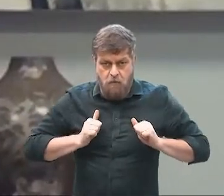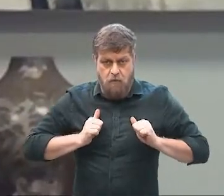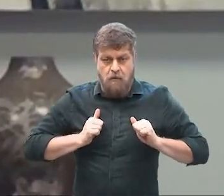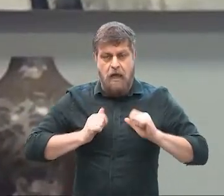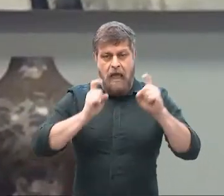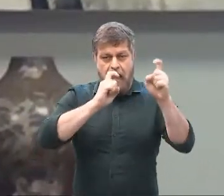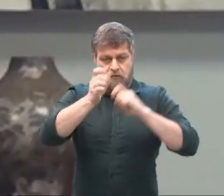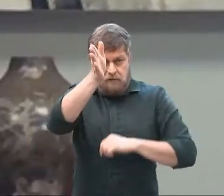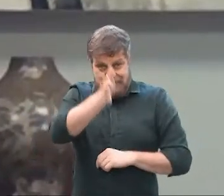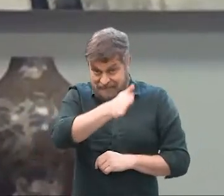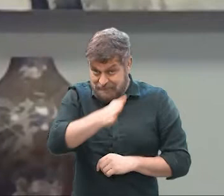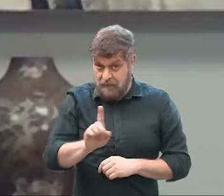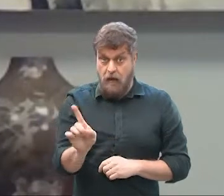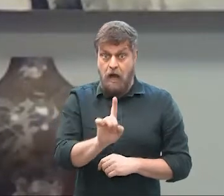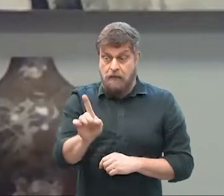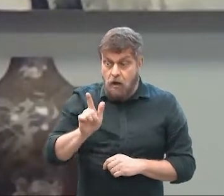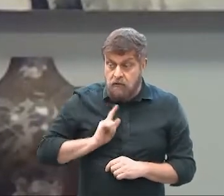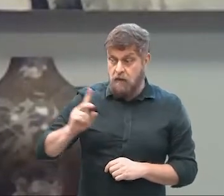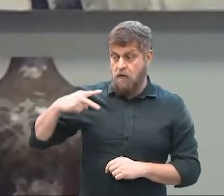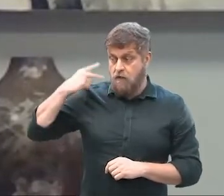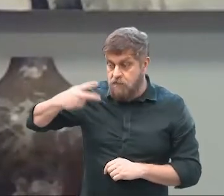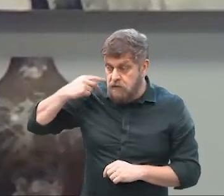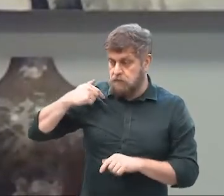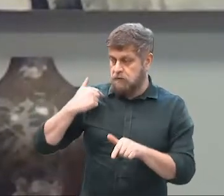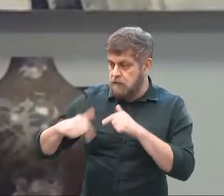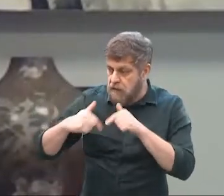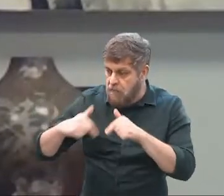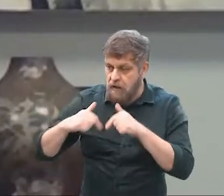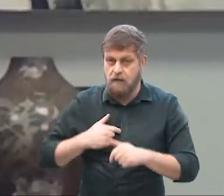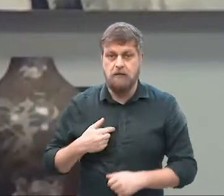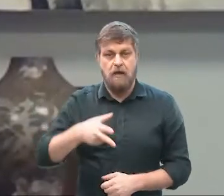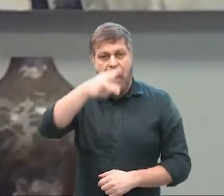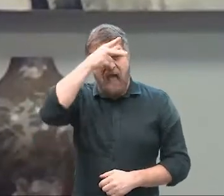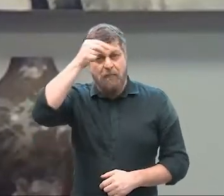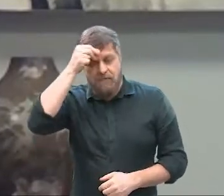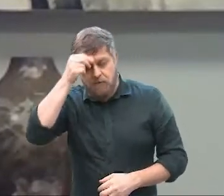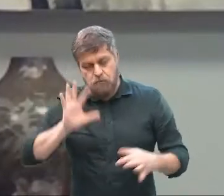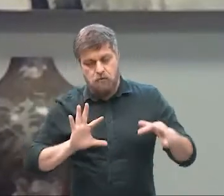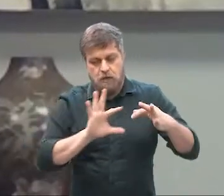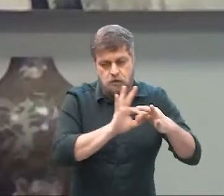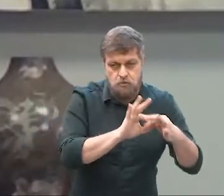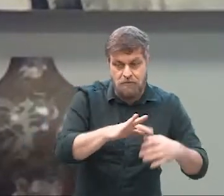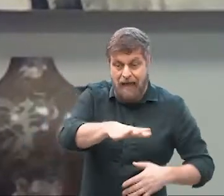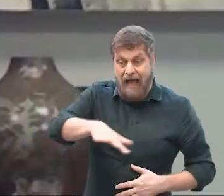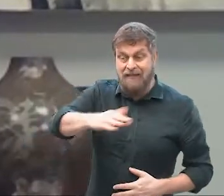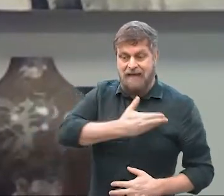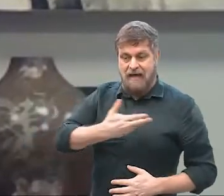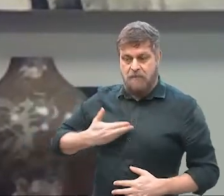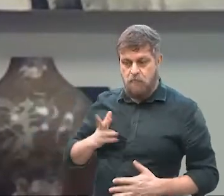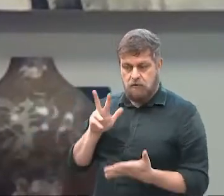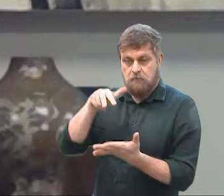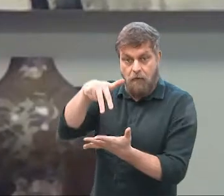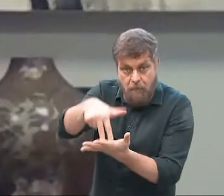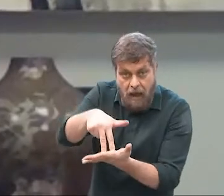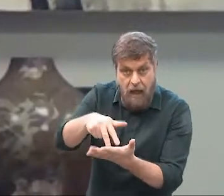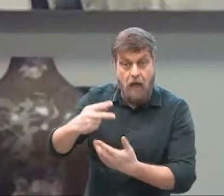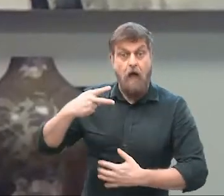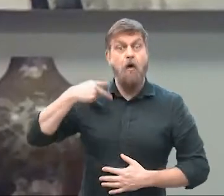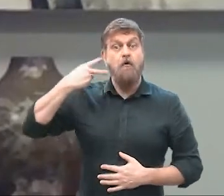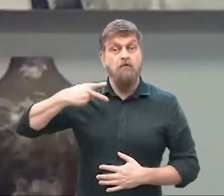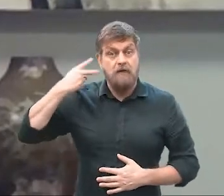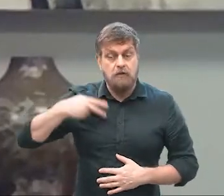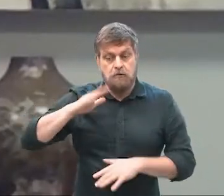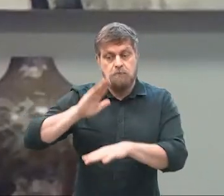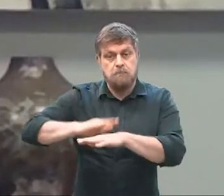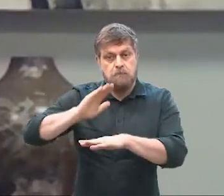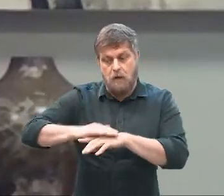sessões. Além do trabalho do vereador junto à prefeitura, junto às repartições públicas, ele ainda continua com o trabalho